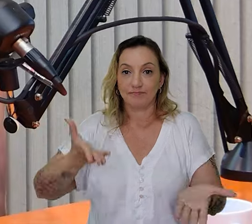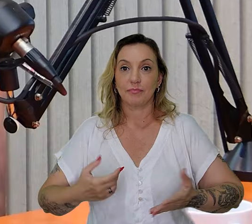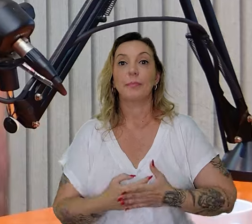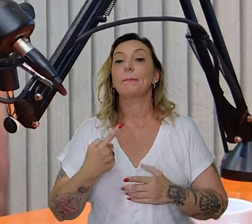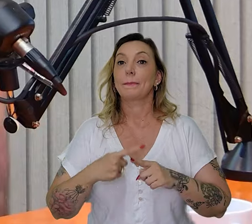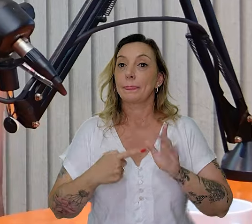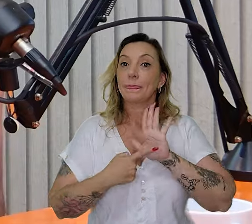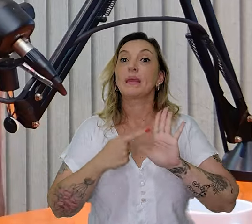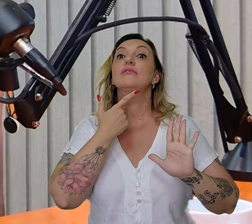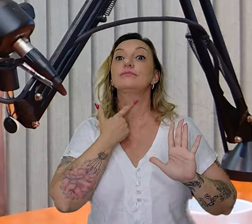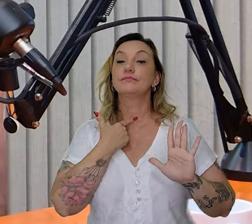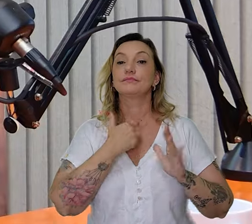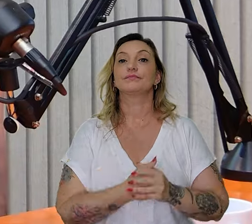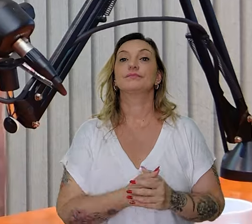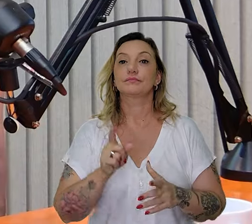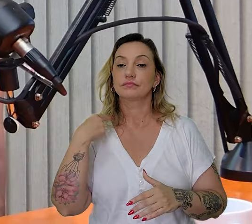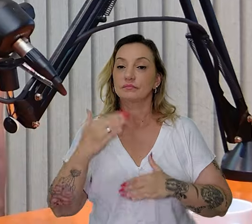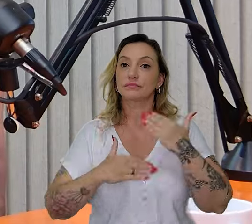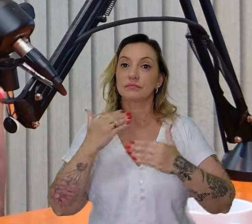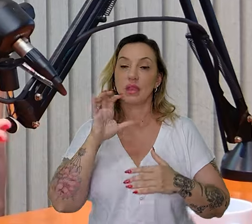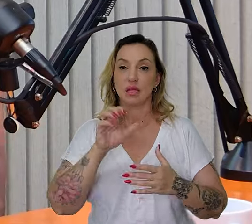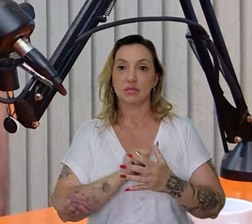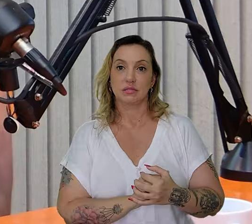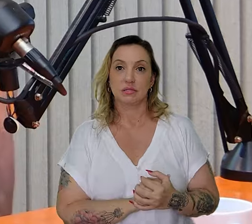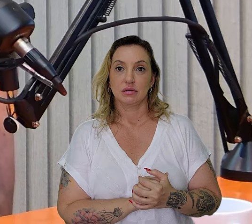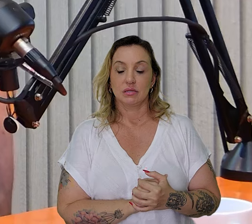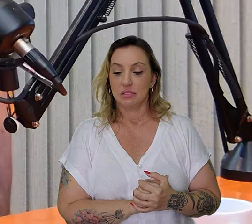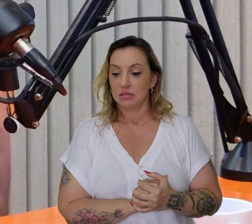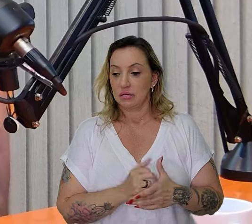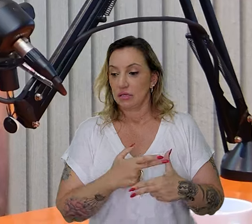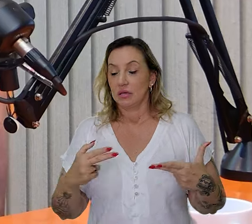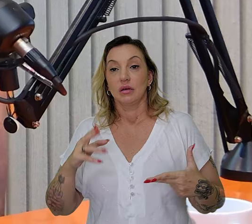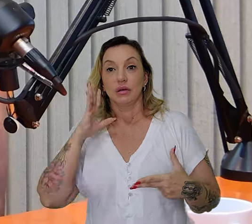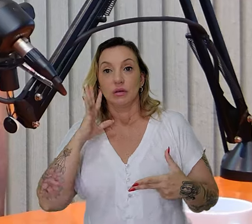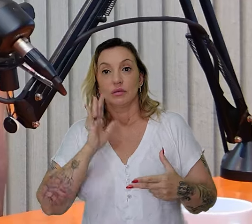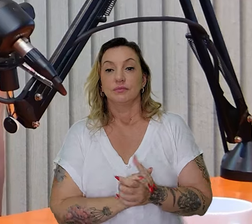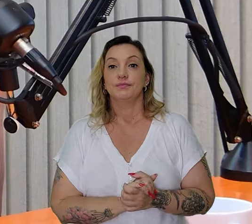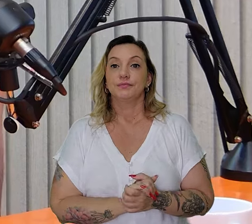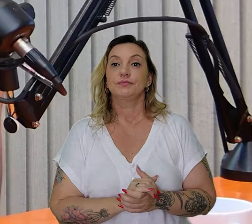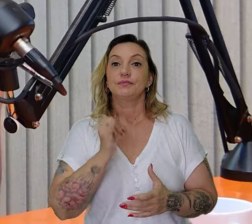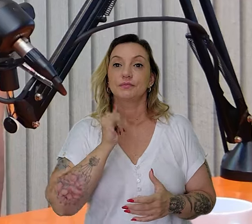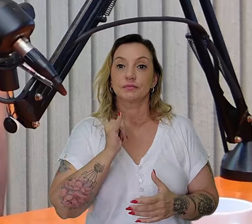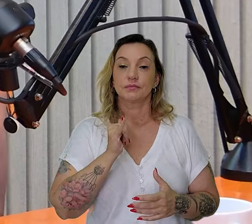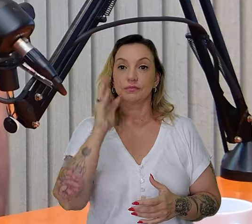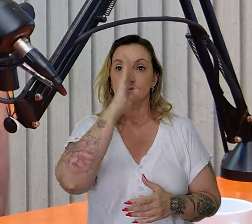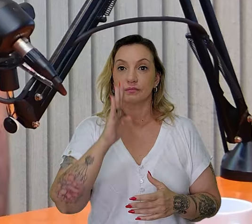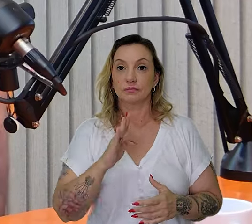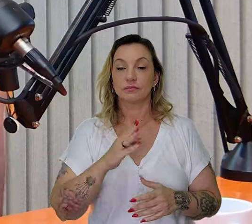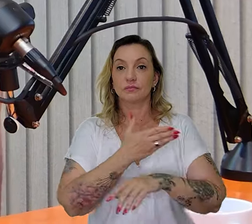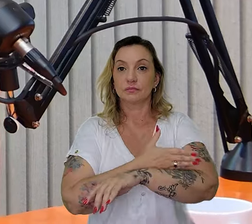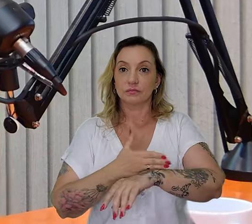o o nosso processo é esse E aí uma coisa que eu acho que é legal também a gente contar aqui é que aqui no Brasil a gente tá acostumado com graduação e